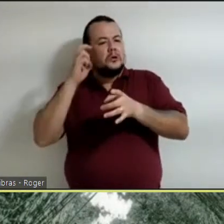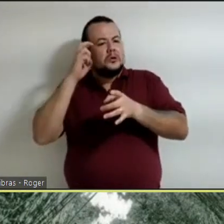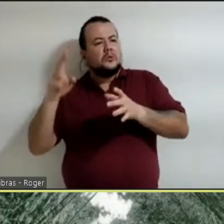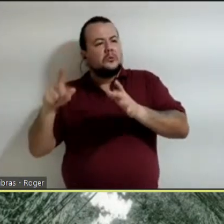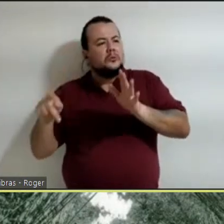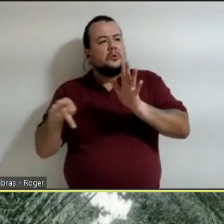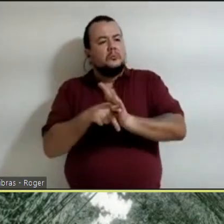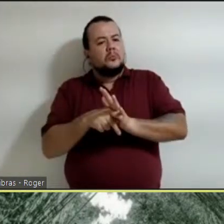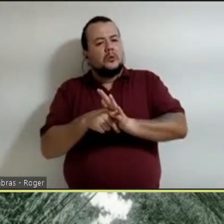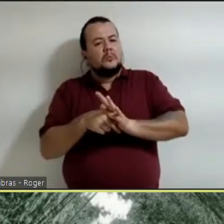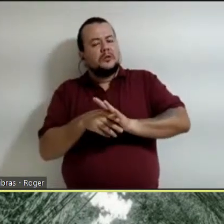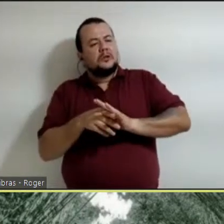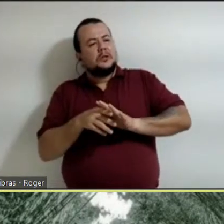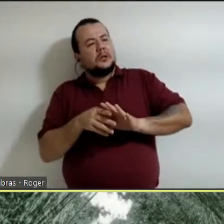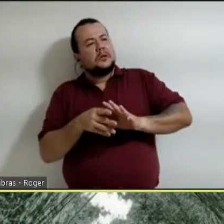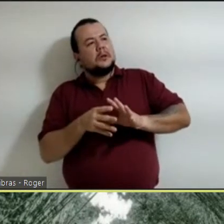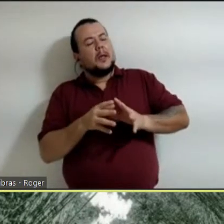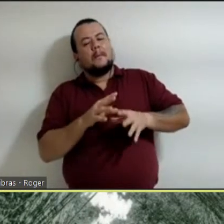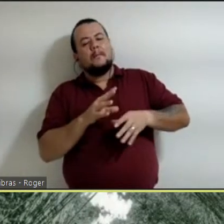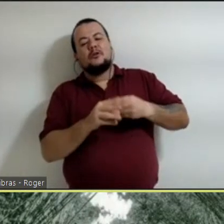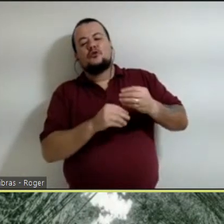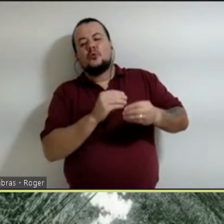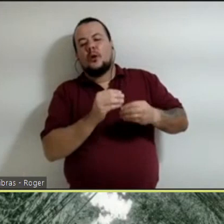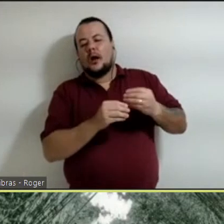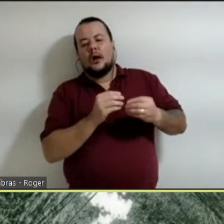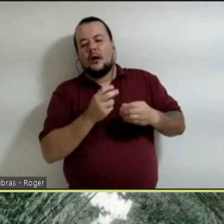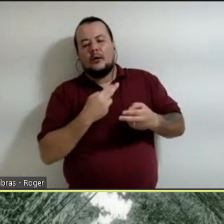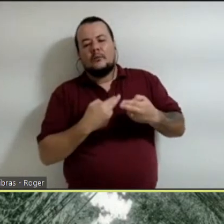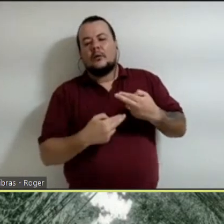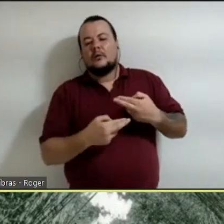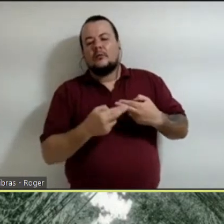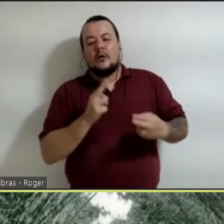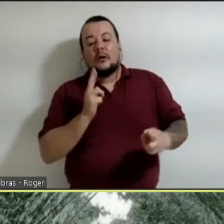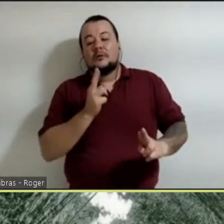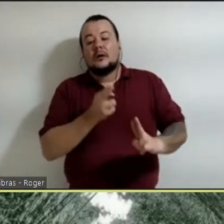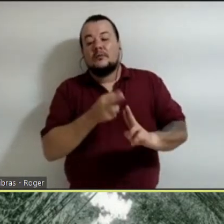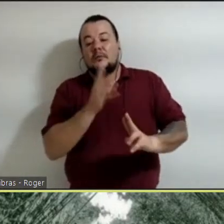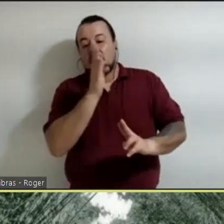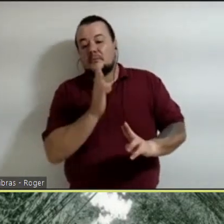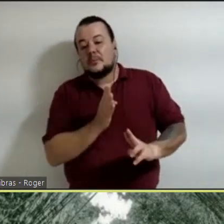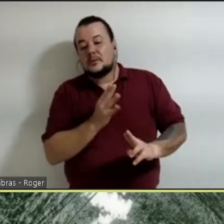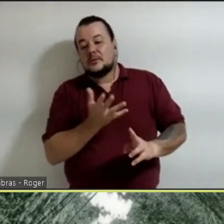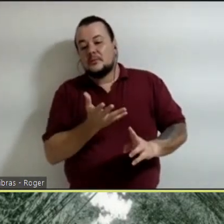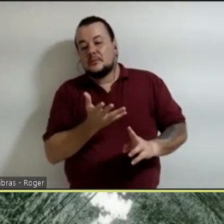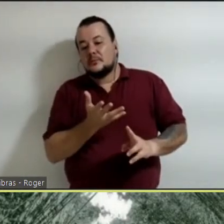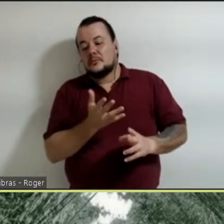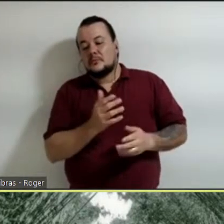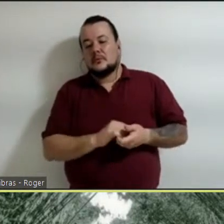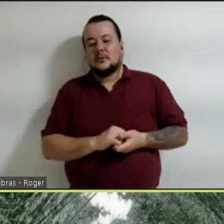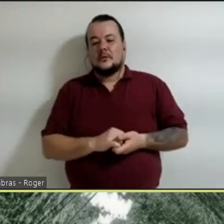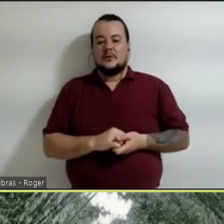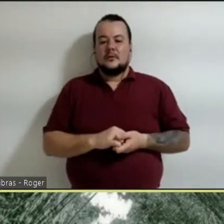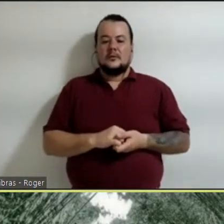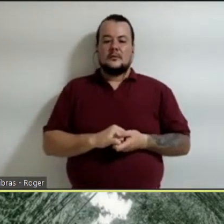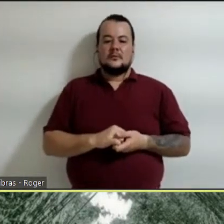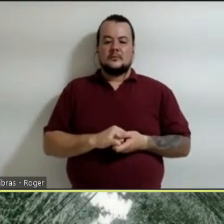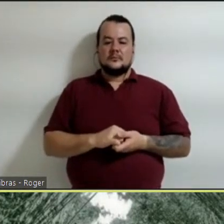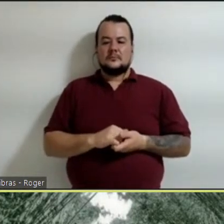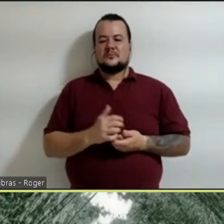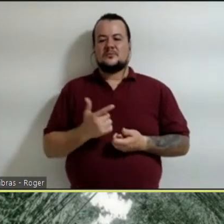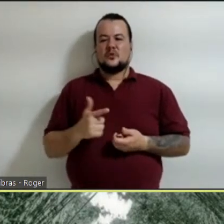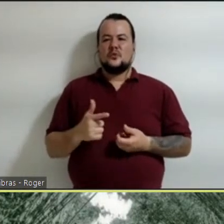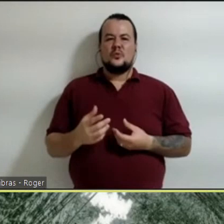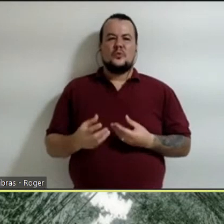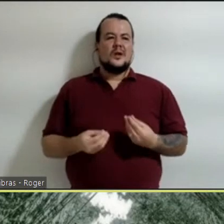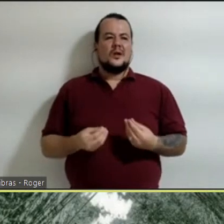mesclavam com essas referências, que sejam brasileiras ou do International Style. Então, não dá para assim, diretamente dizer